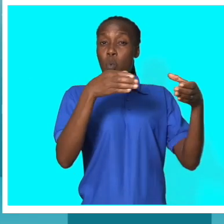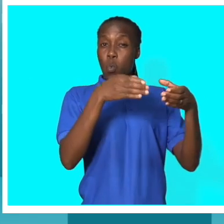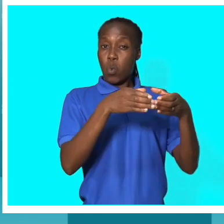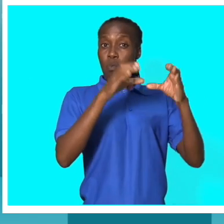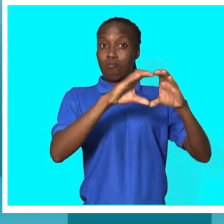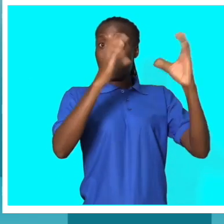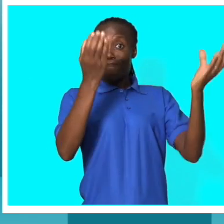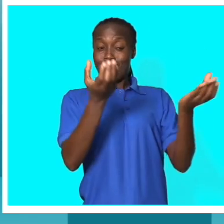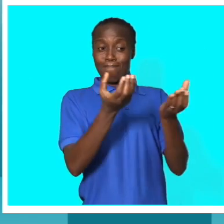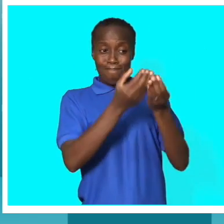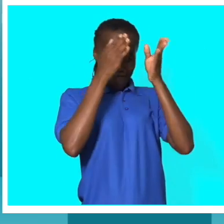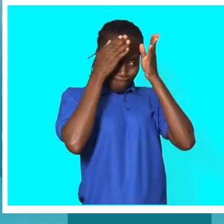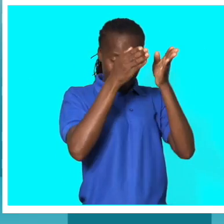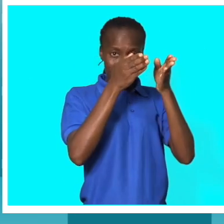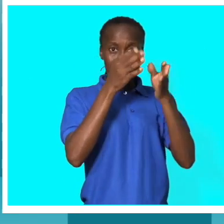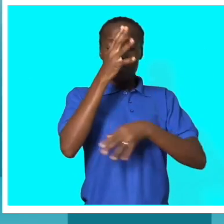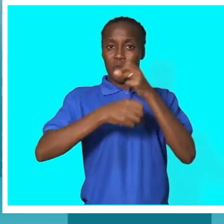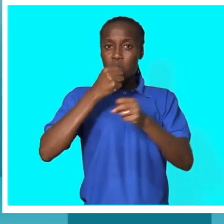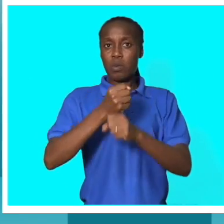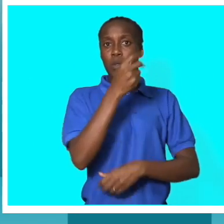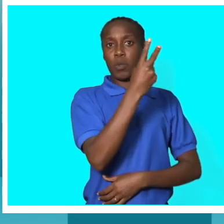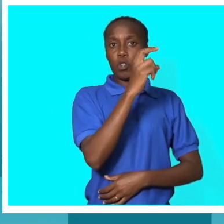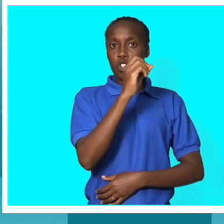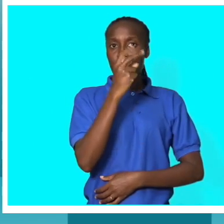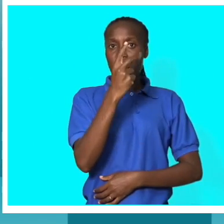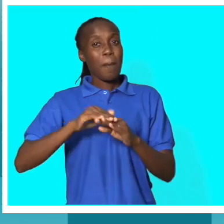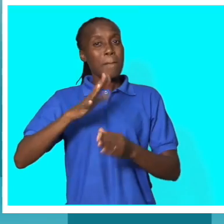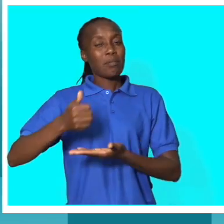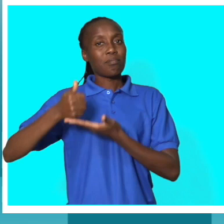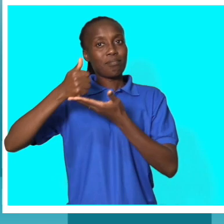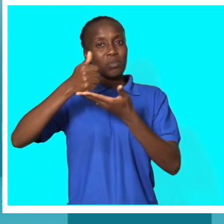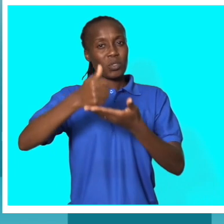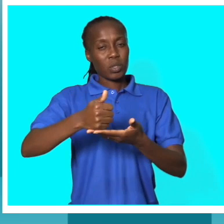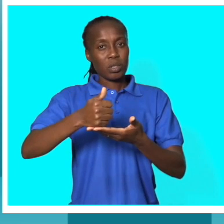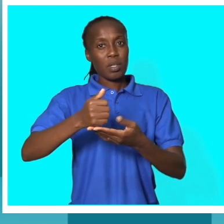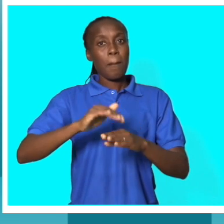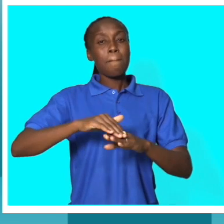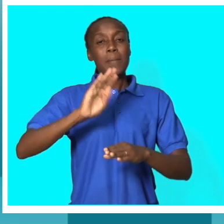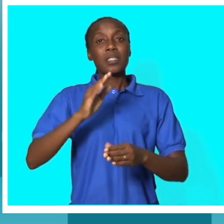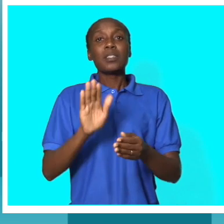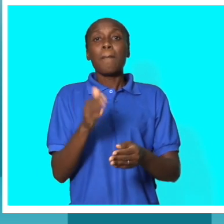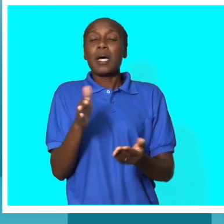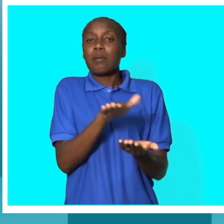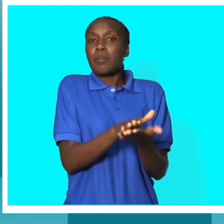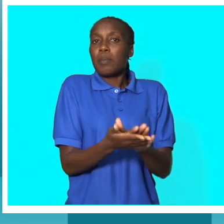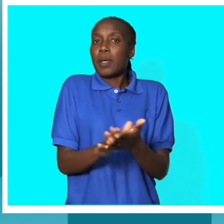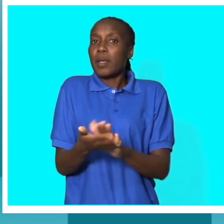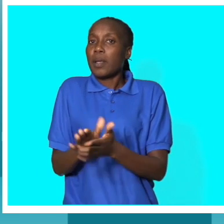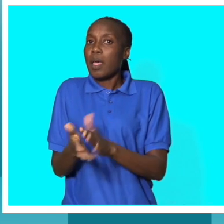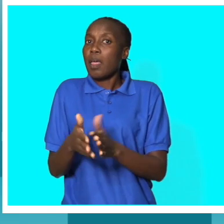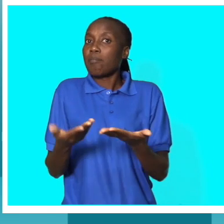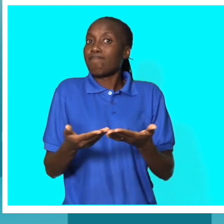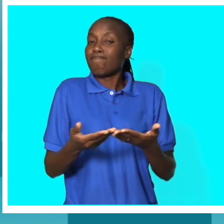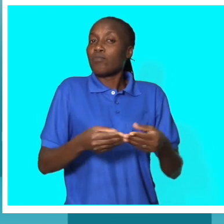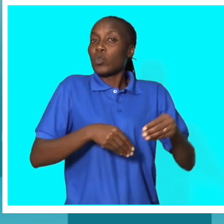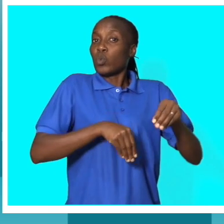qualificação para o Cano 2021 nos Camarões. A ter que escolher um investimento maior